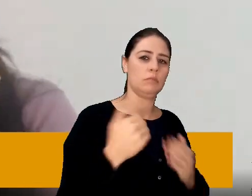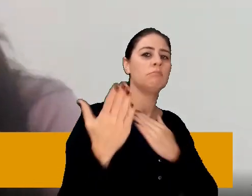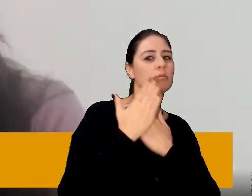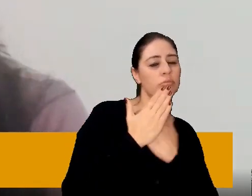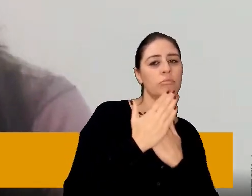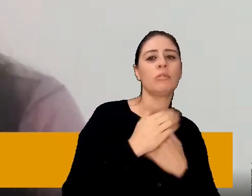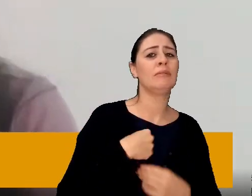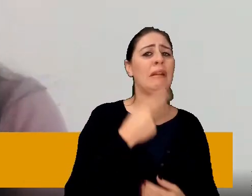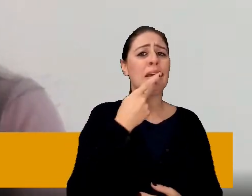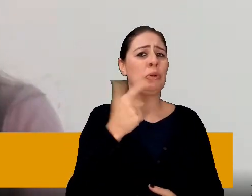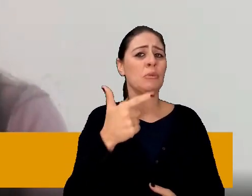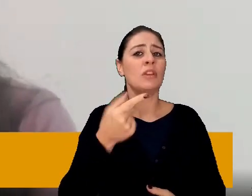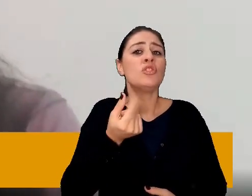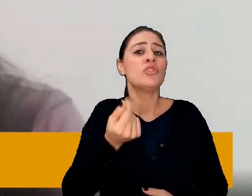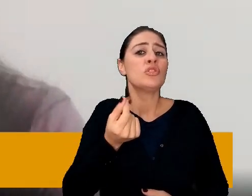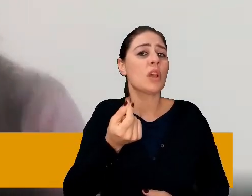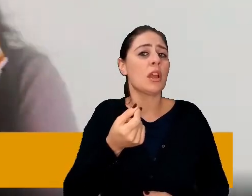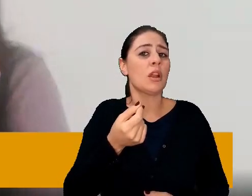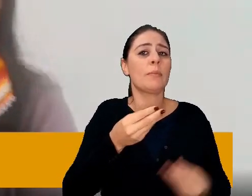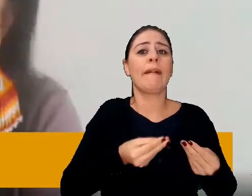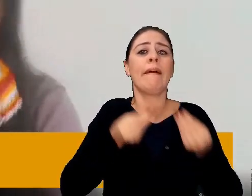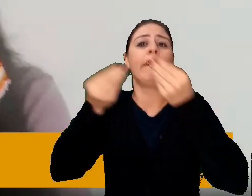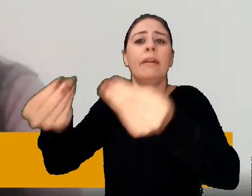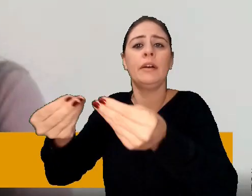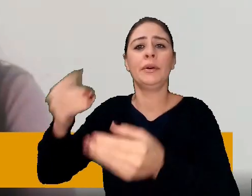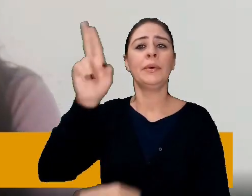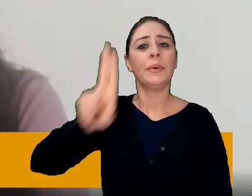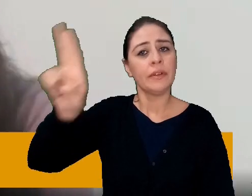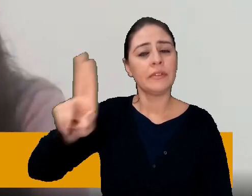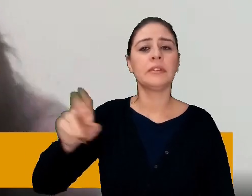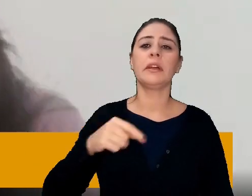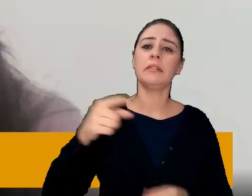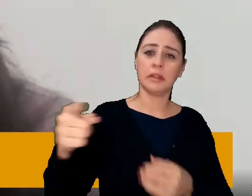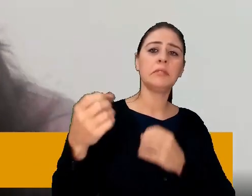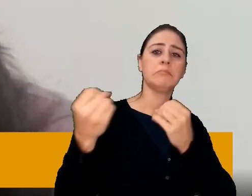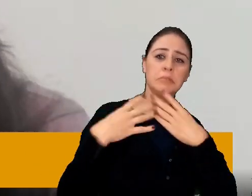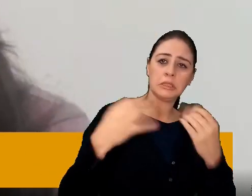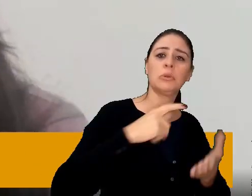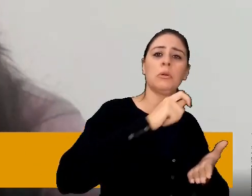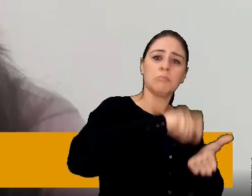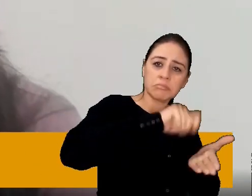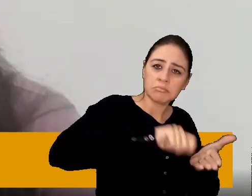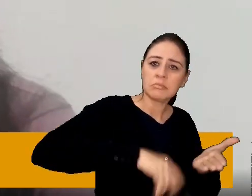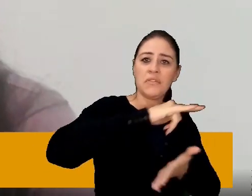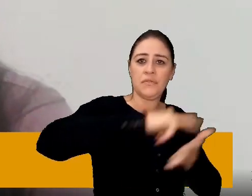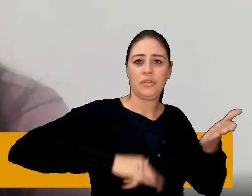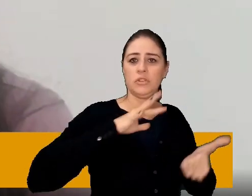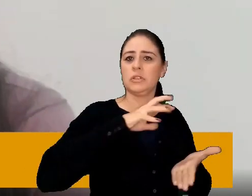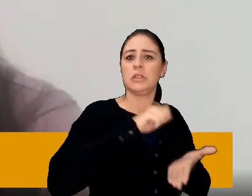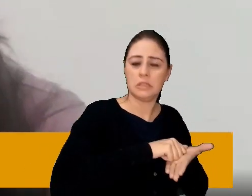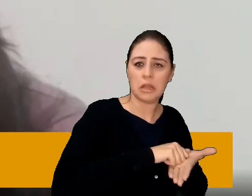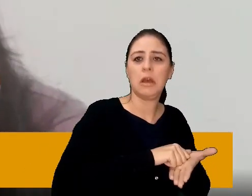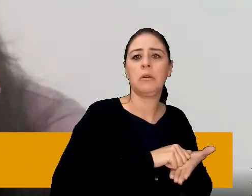Não tem passagem para mim lá levar na universidade. Eu levo, preenche que eu levo, vou te ensinar. Aí preencher junto. Aí o primeiro vestibular eu